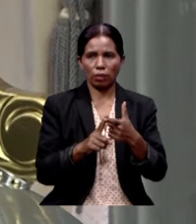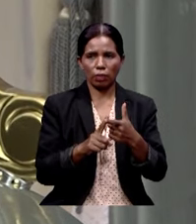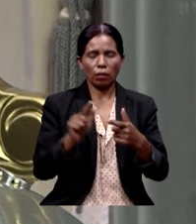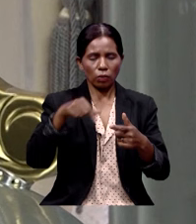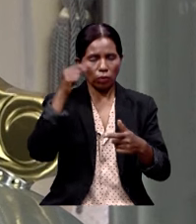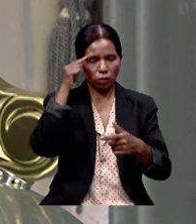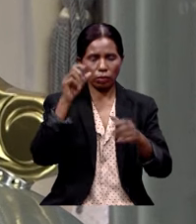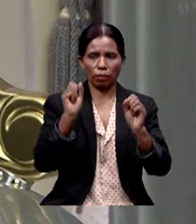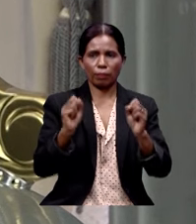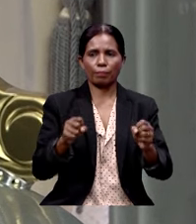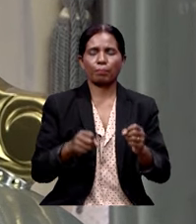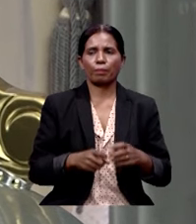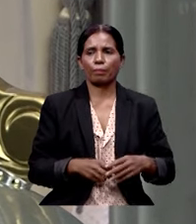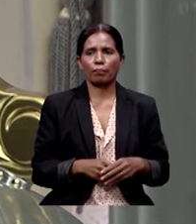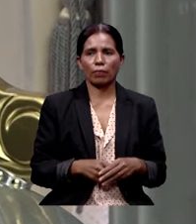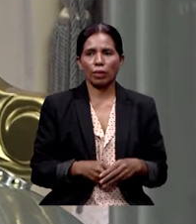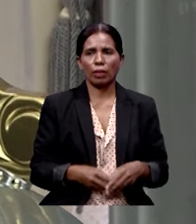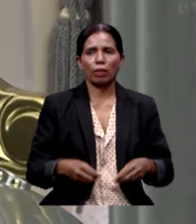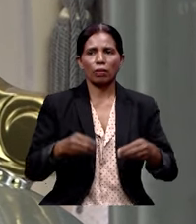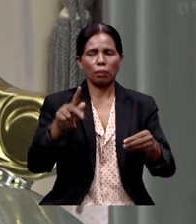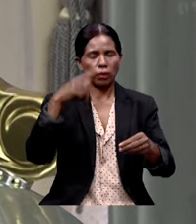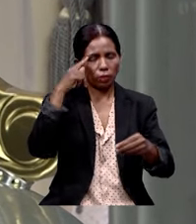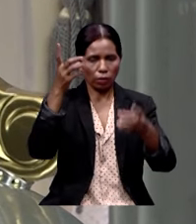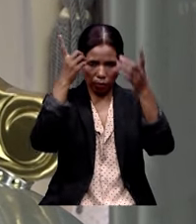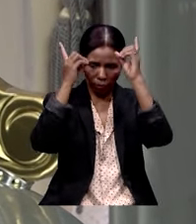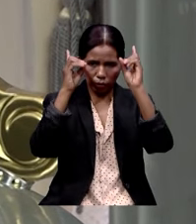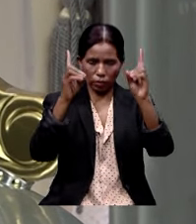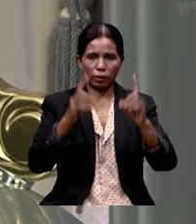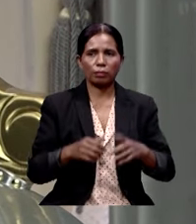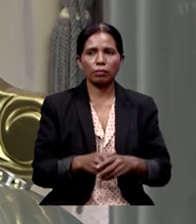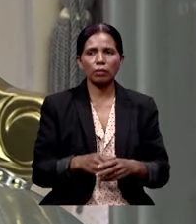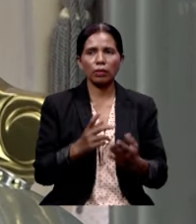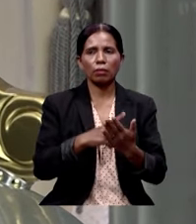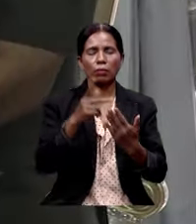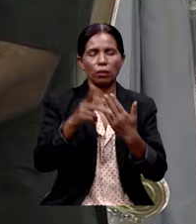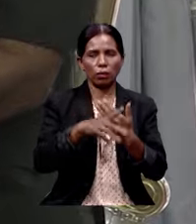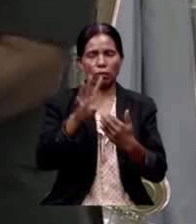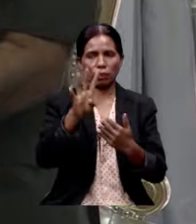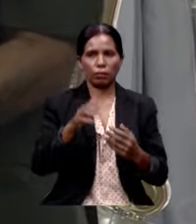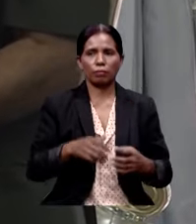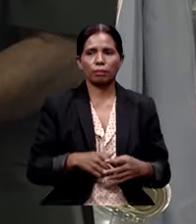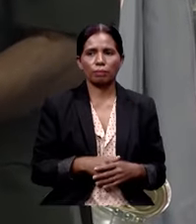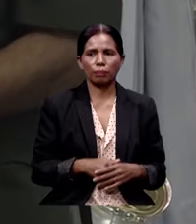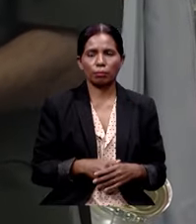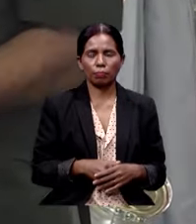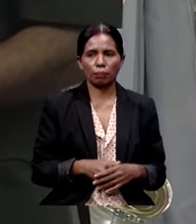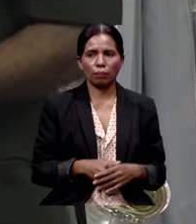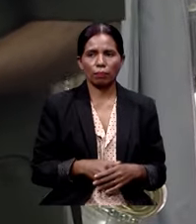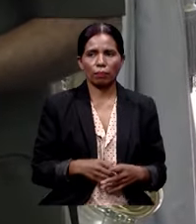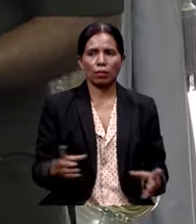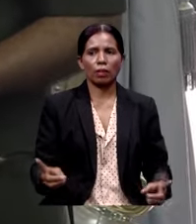governo, para um poder político pela decisão e a programa quadro. Além de assumá-lo